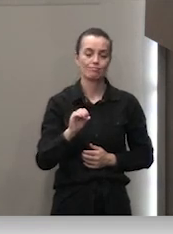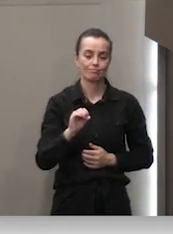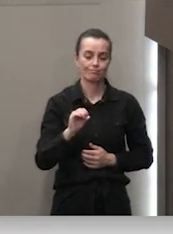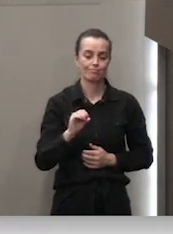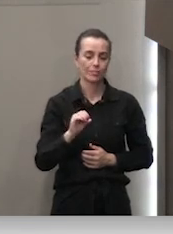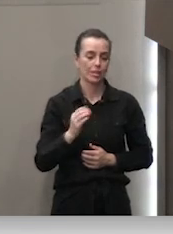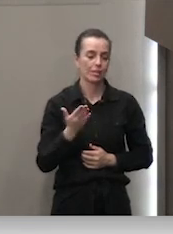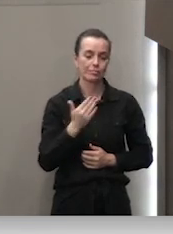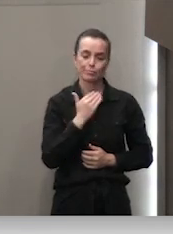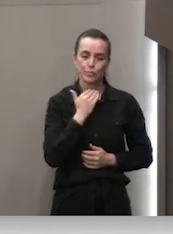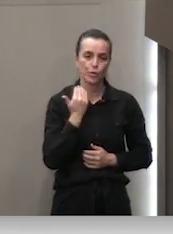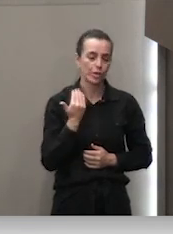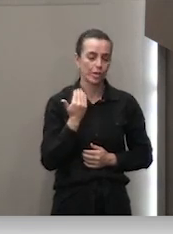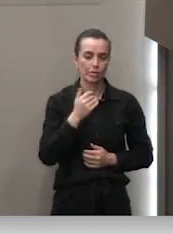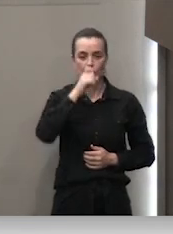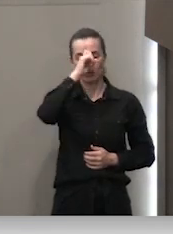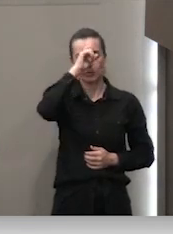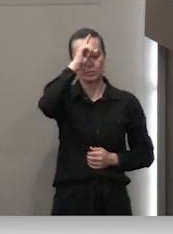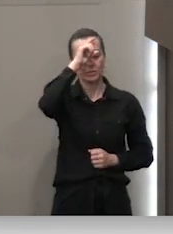perdemos aí no hospital